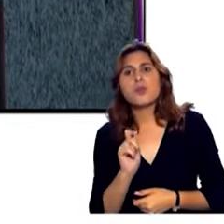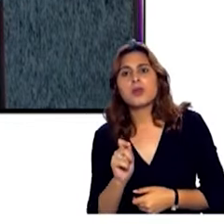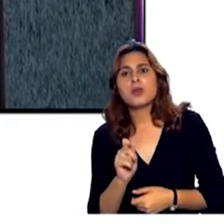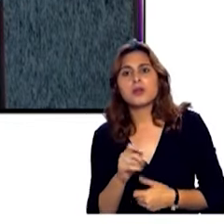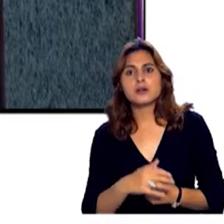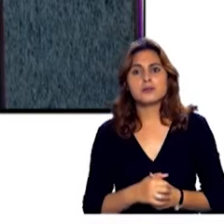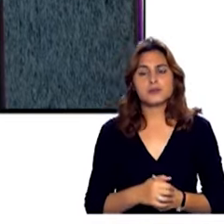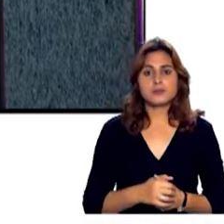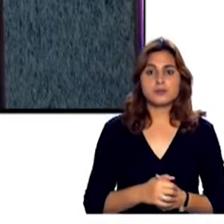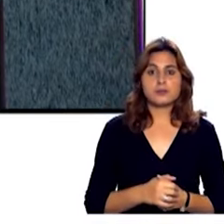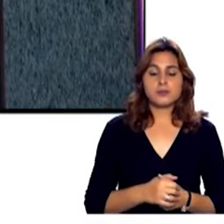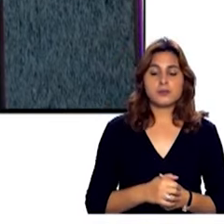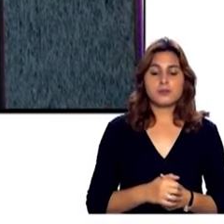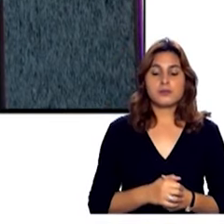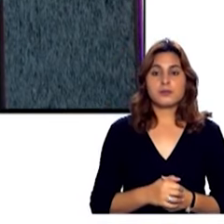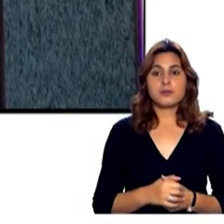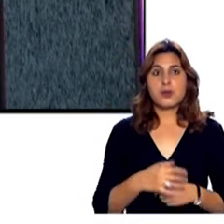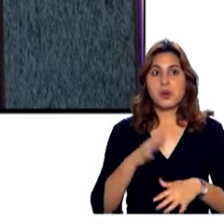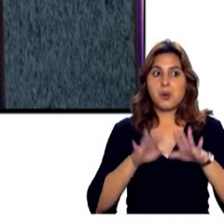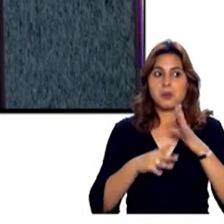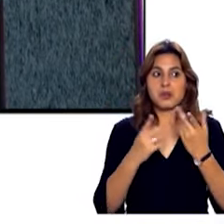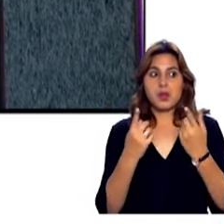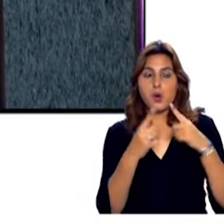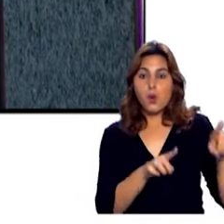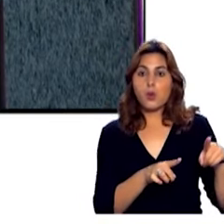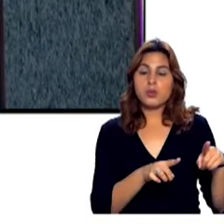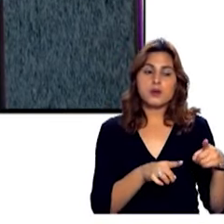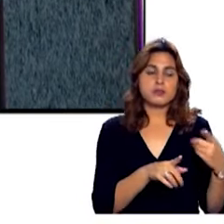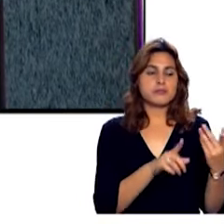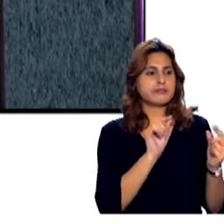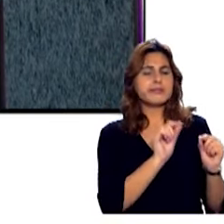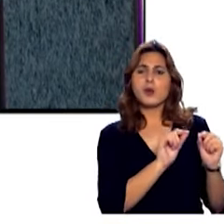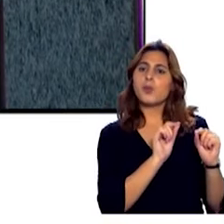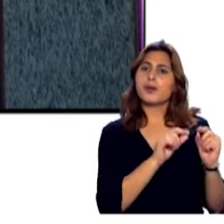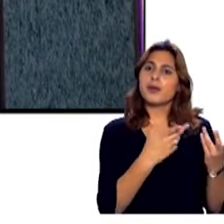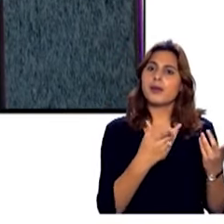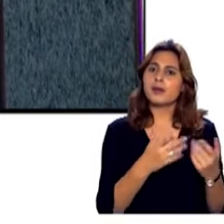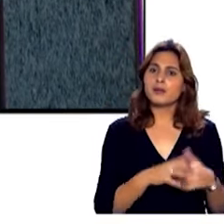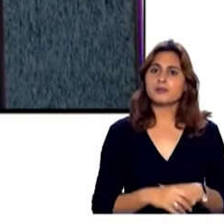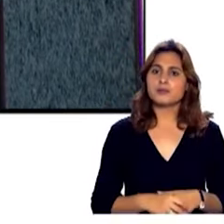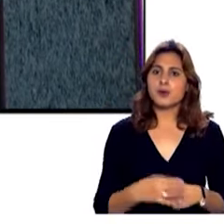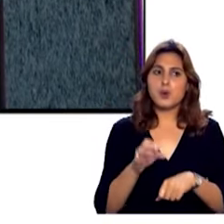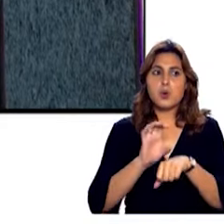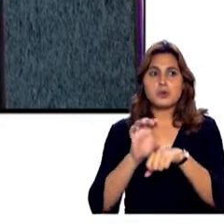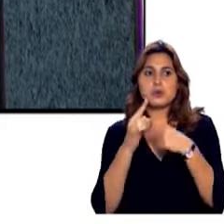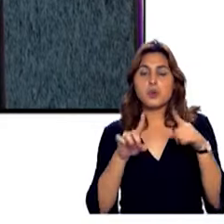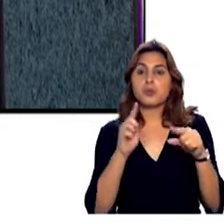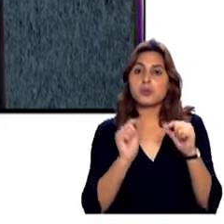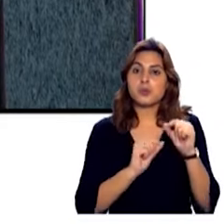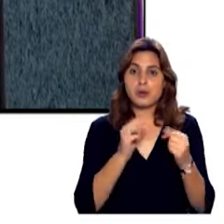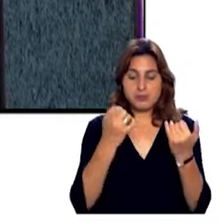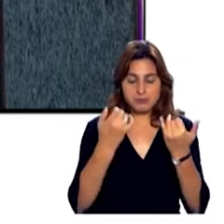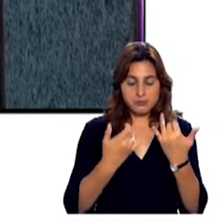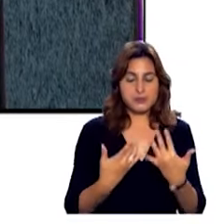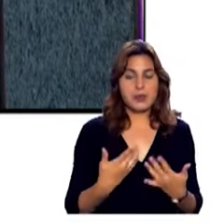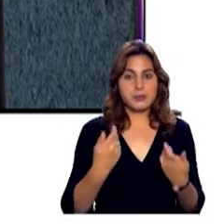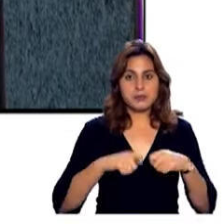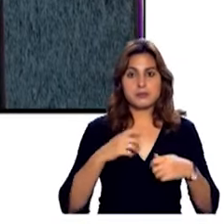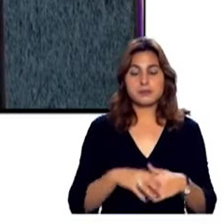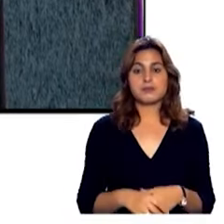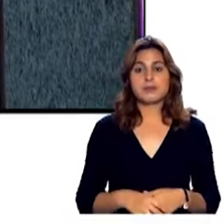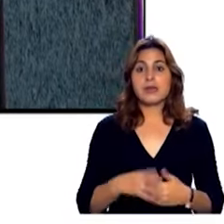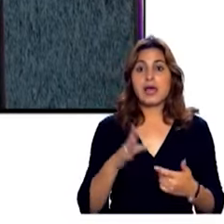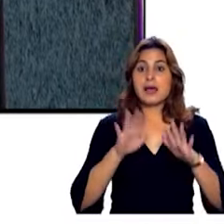fala de contrariedade a dispositivo da Constituição quando os tribunais falam de ofensa